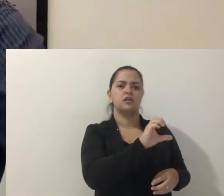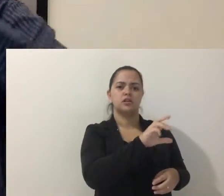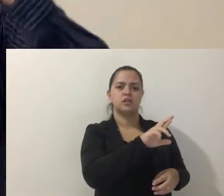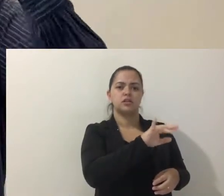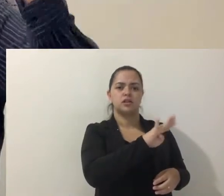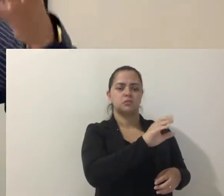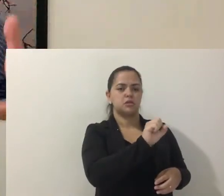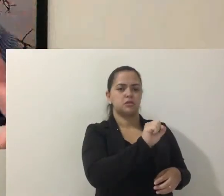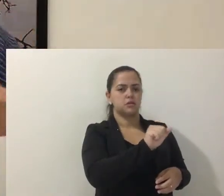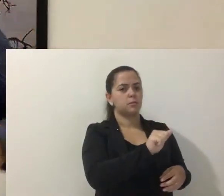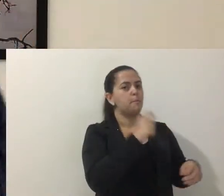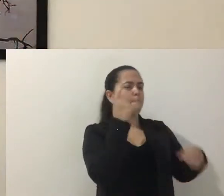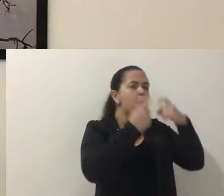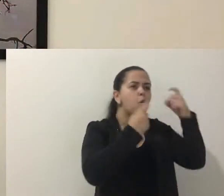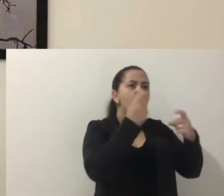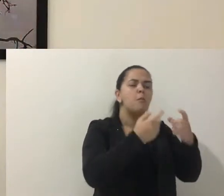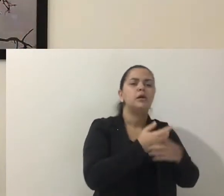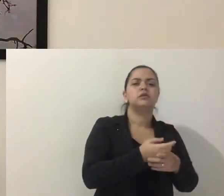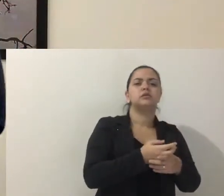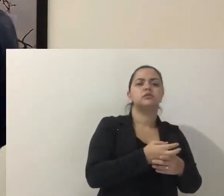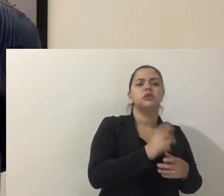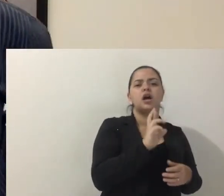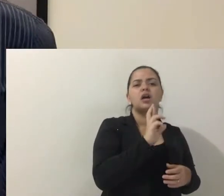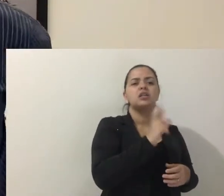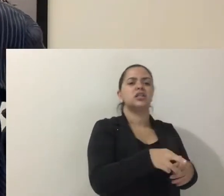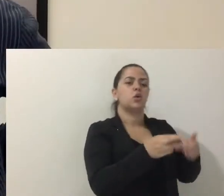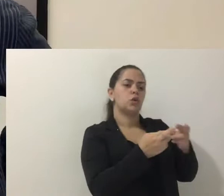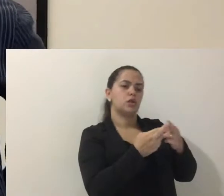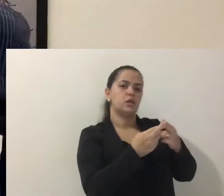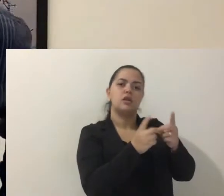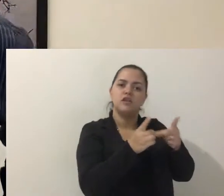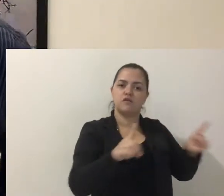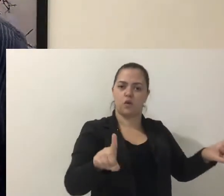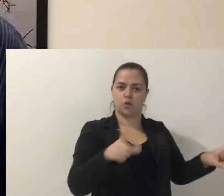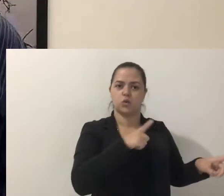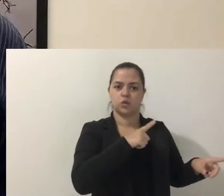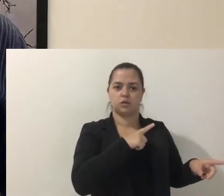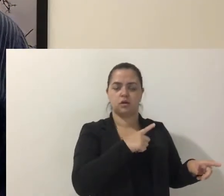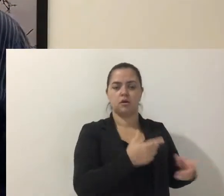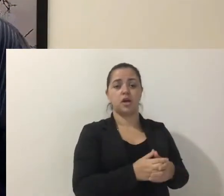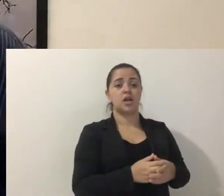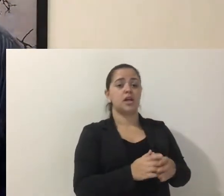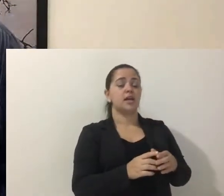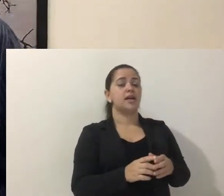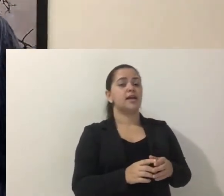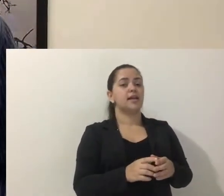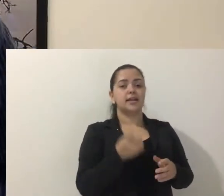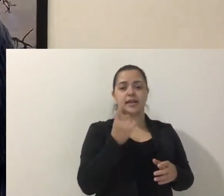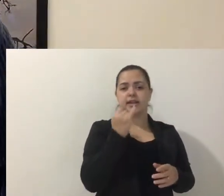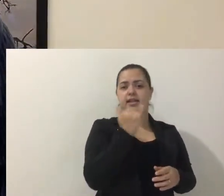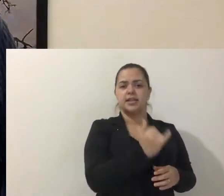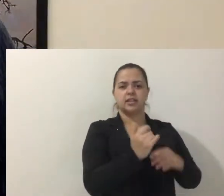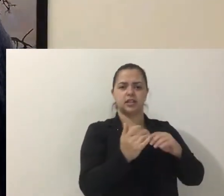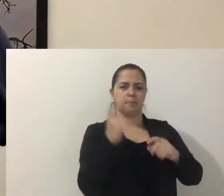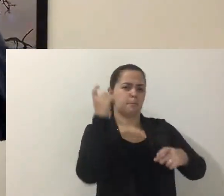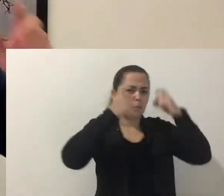ou os motivos para o divórcio, ele vai dizer o seguinte, que Jesus, a sua preocupação, a